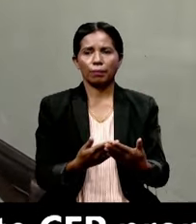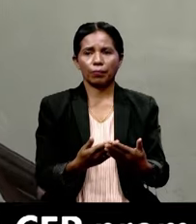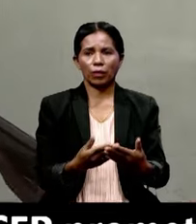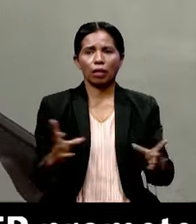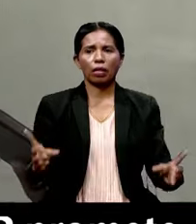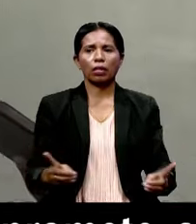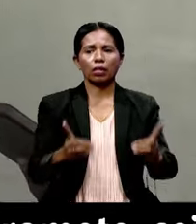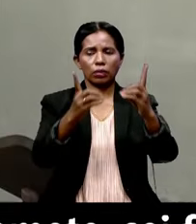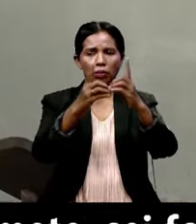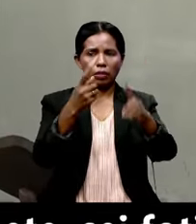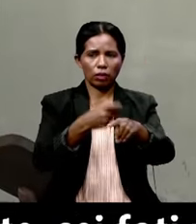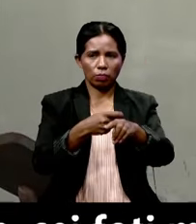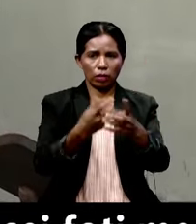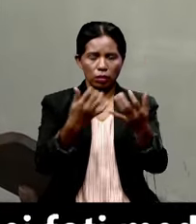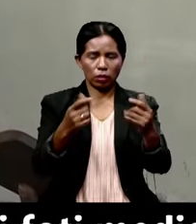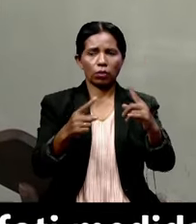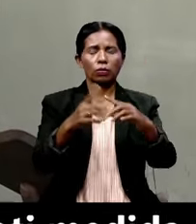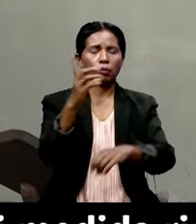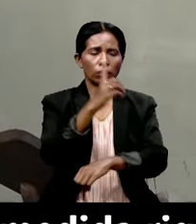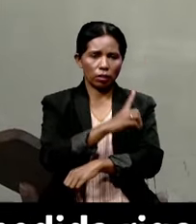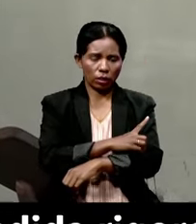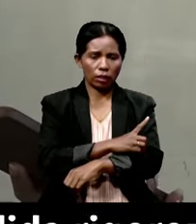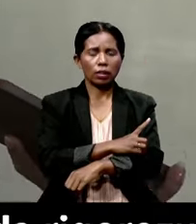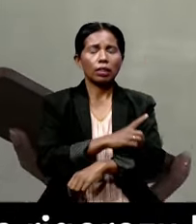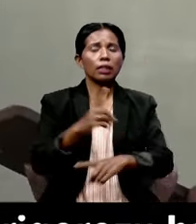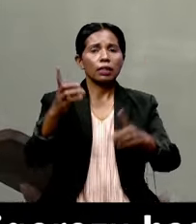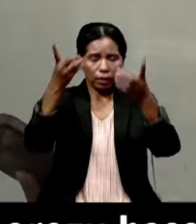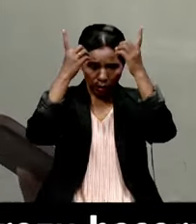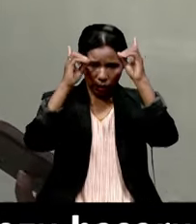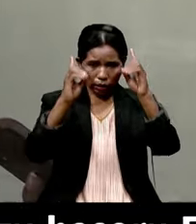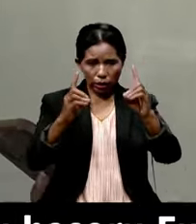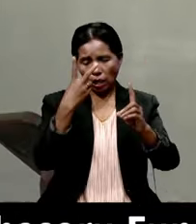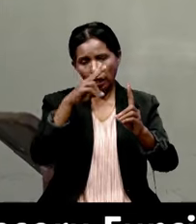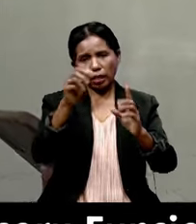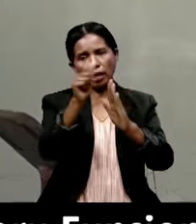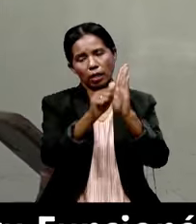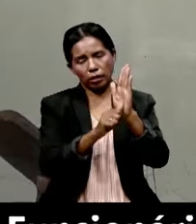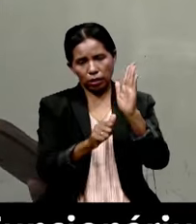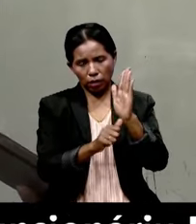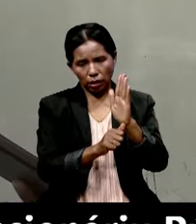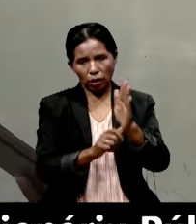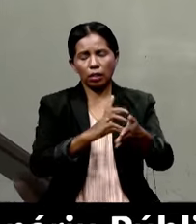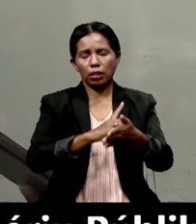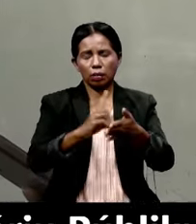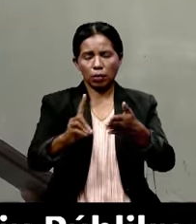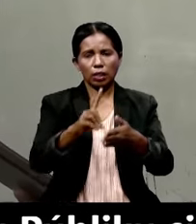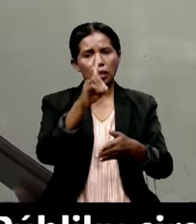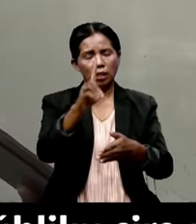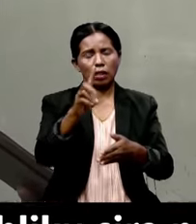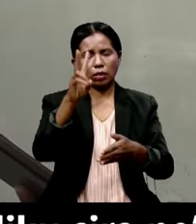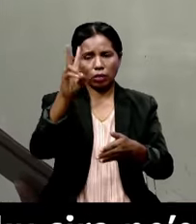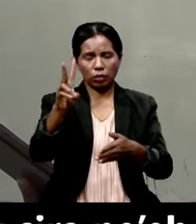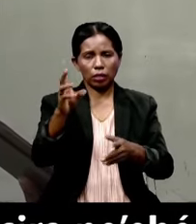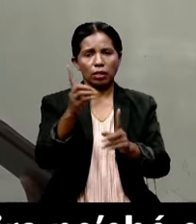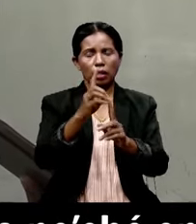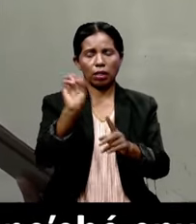hasoru iha momento ida ne oin se decide se hare agenda para ia semana ida rua antes dia